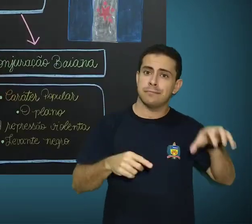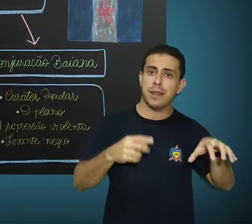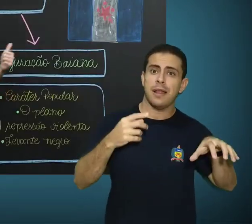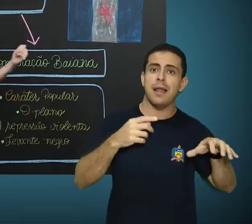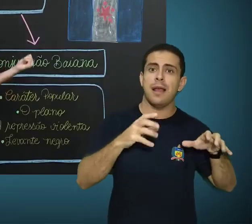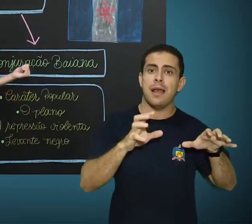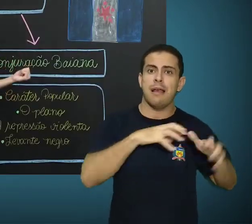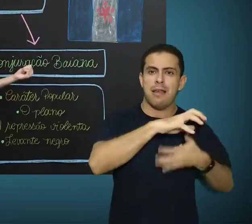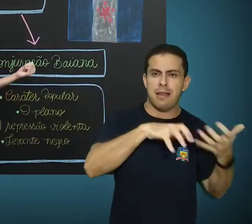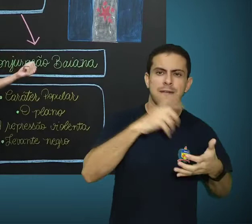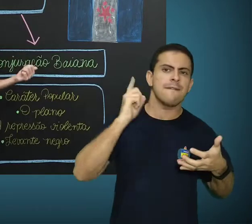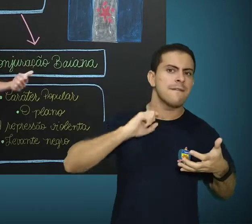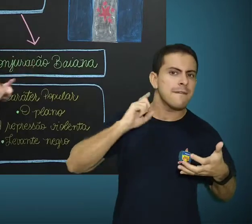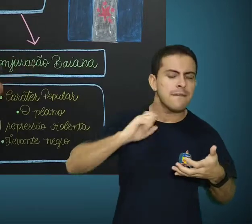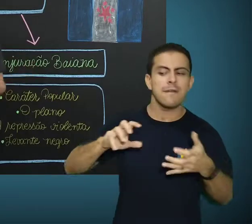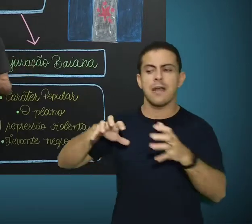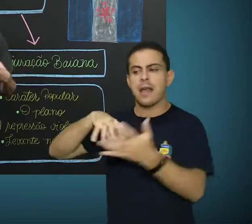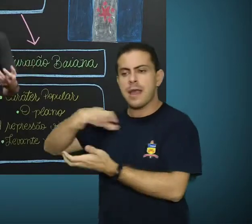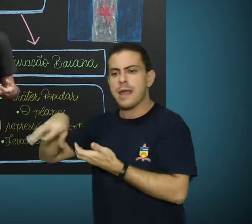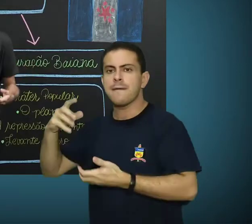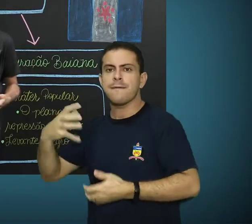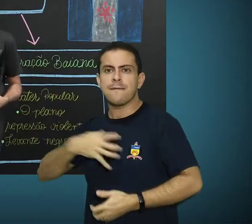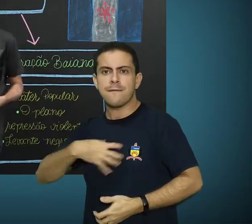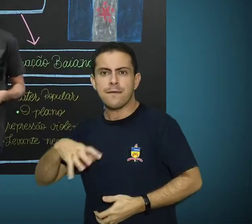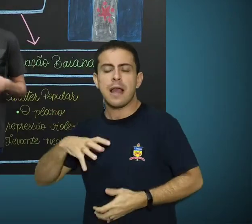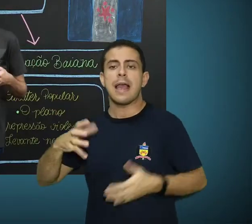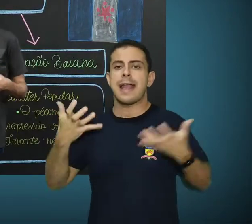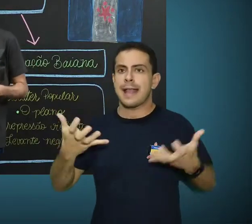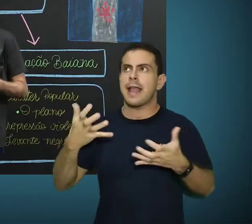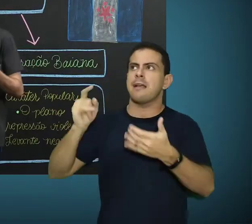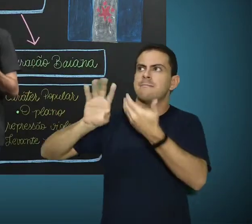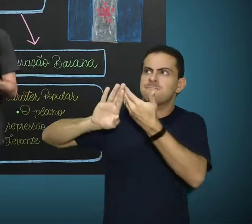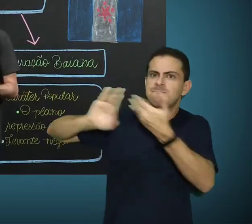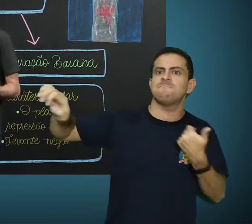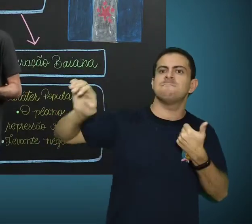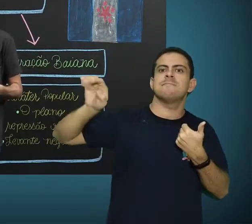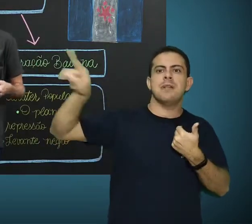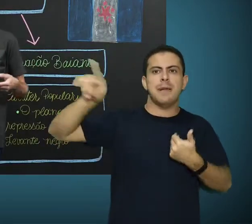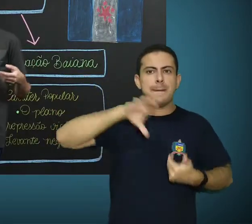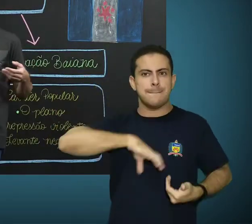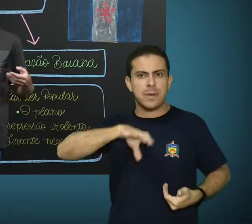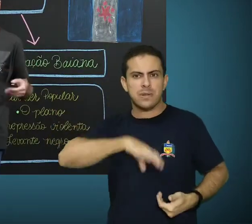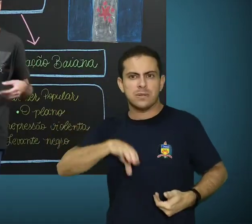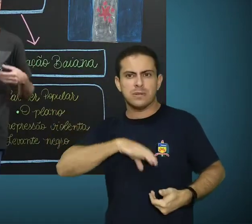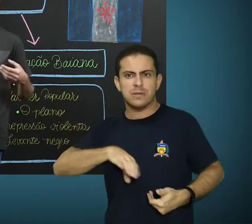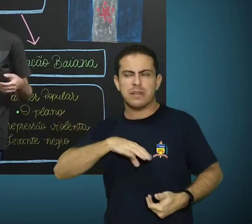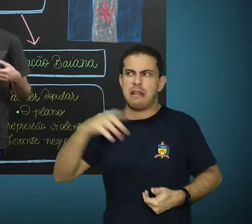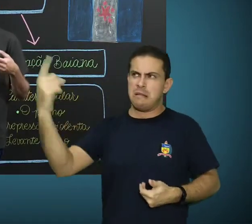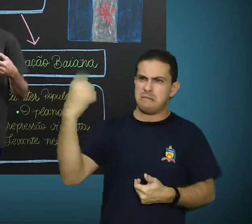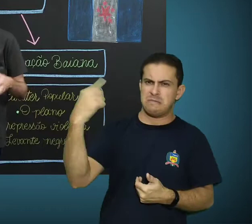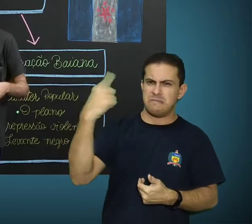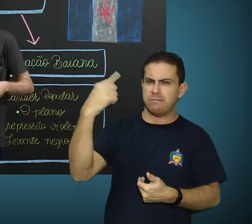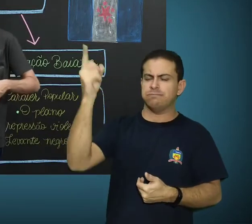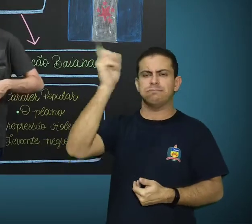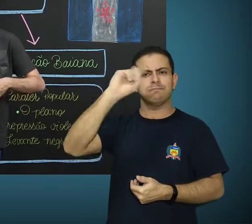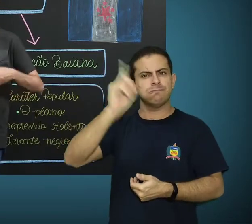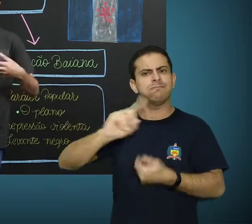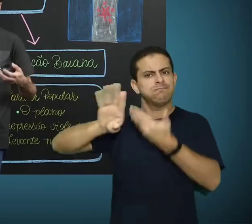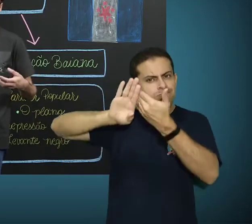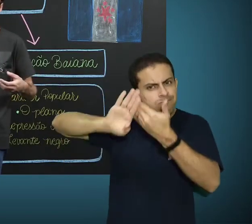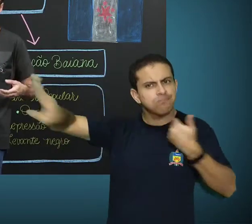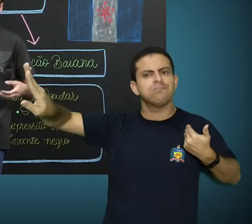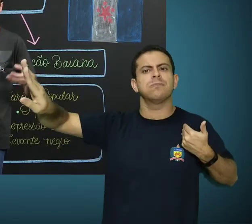Conjuração Mineira quanto a Baiana, elas queriam a separação de Portugal, ou seja, queriam que o Brasil deixasse de ser colônia, ser